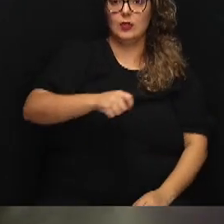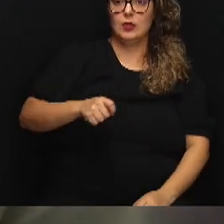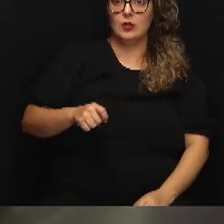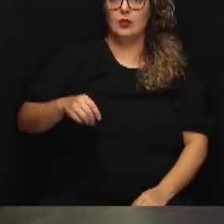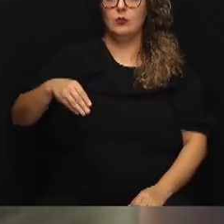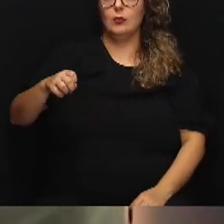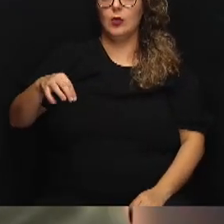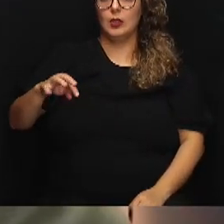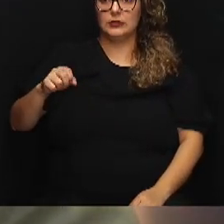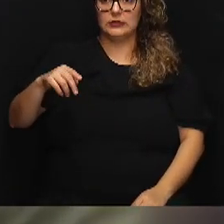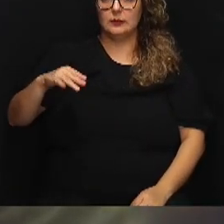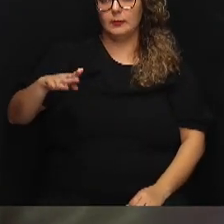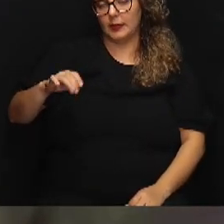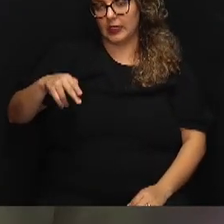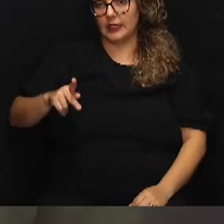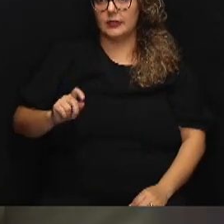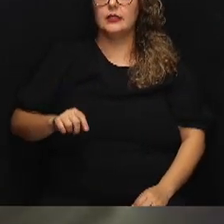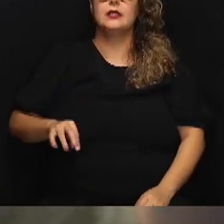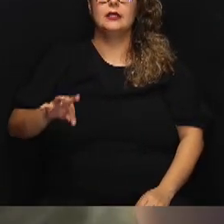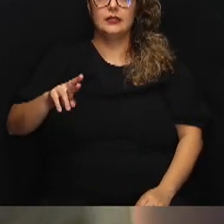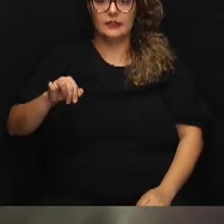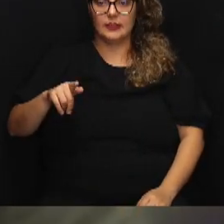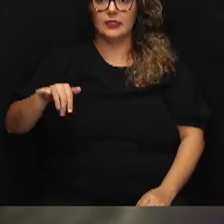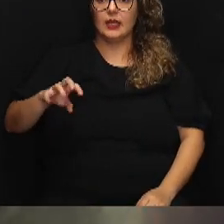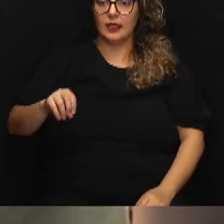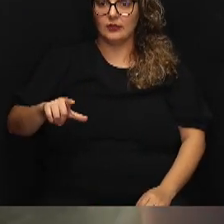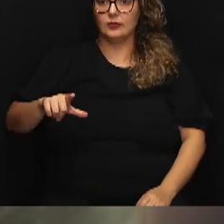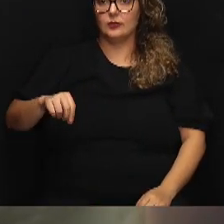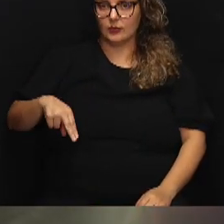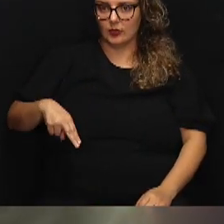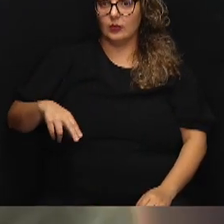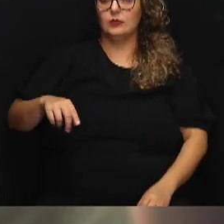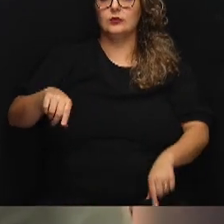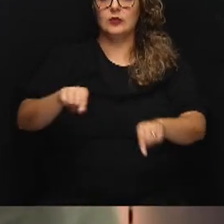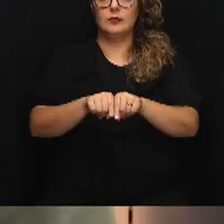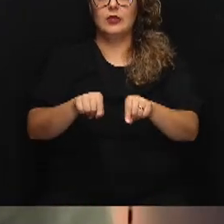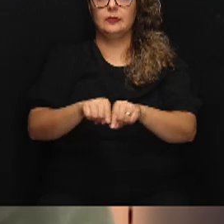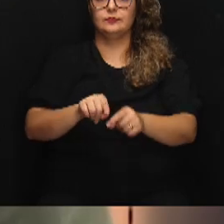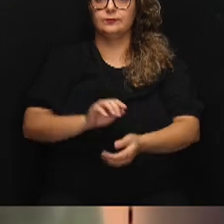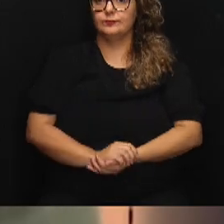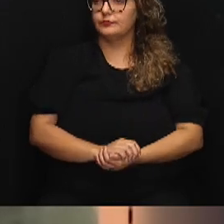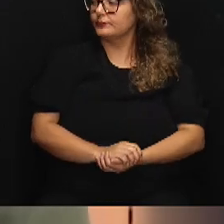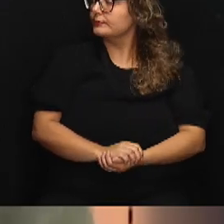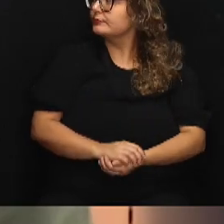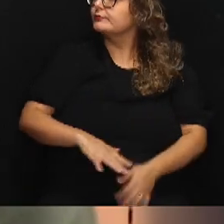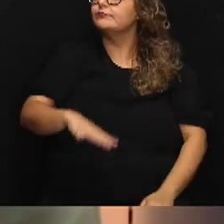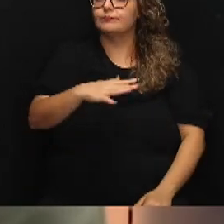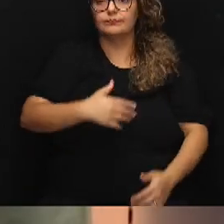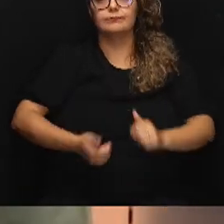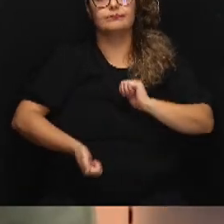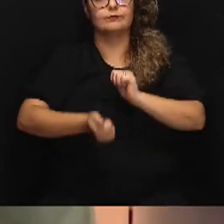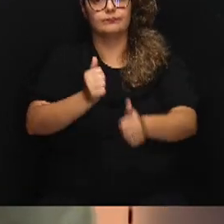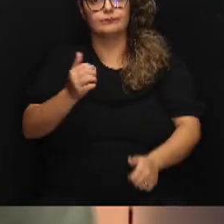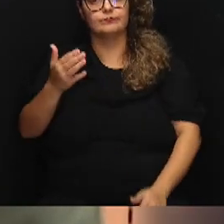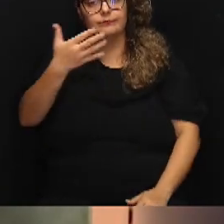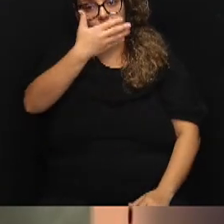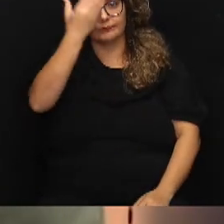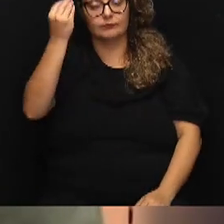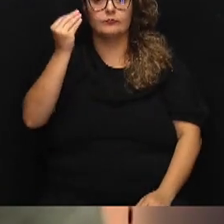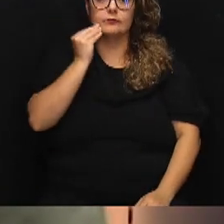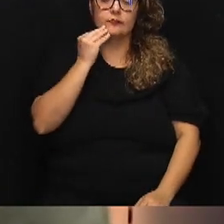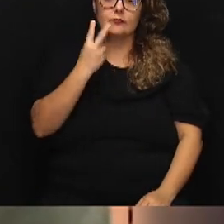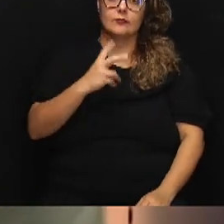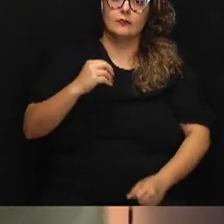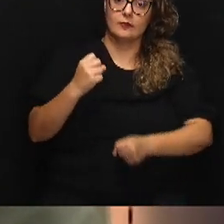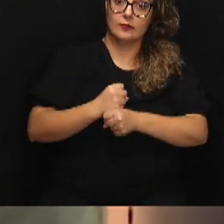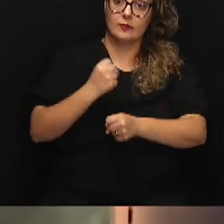O esporte é uma pasta sempre que fica muito esquecida e nós estamos tentando aí há 20 anos